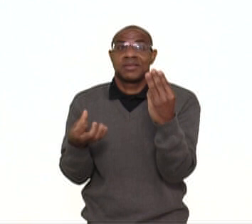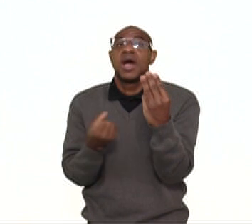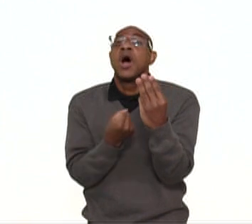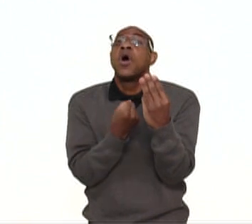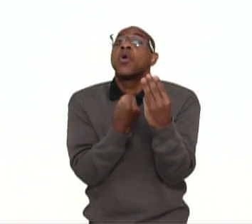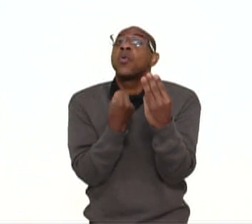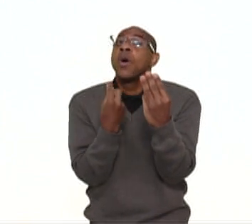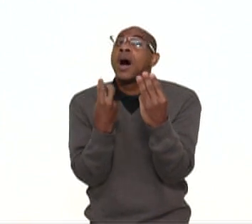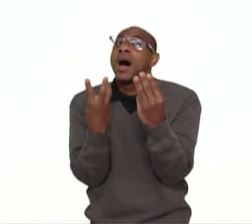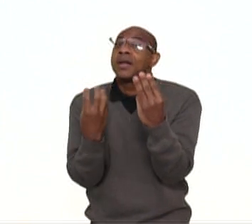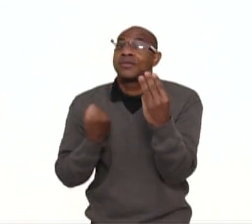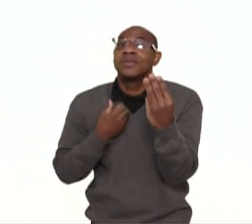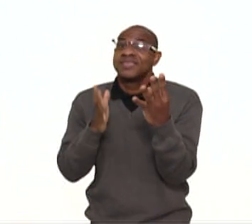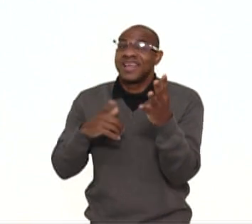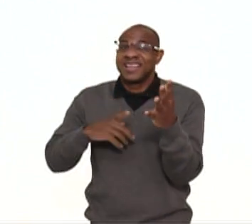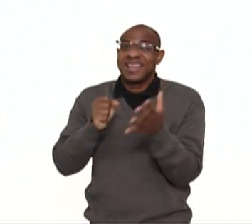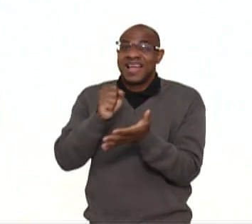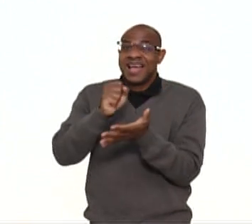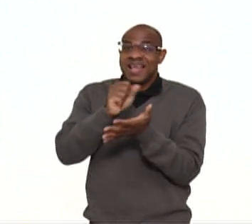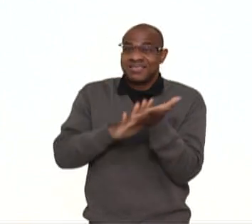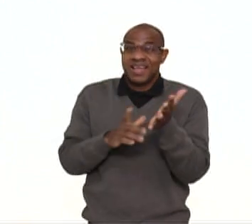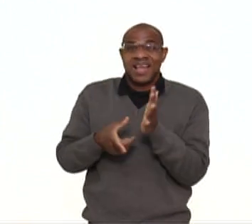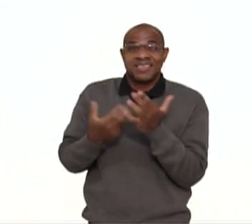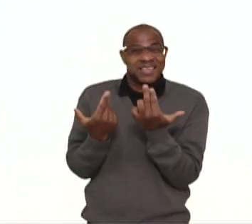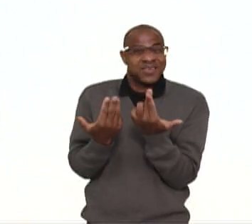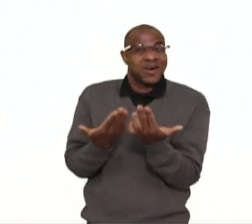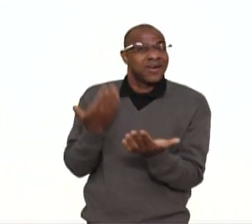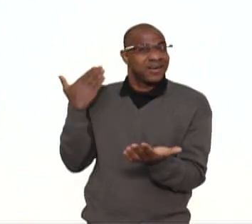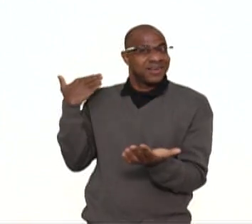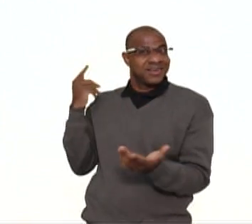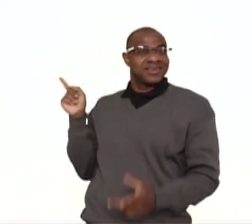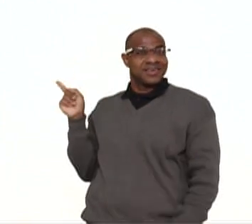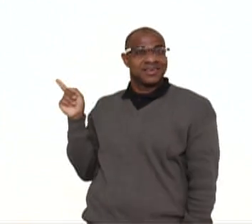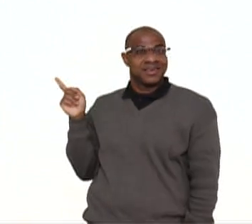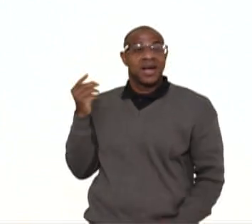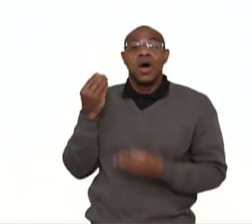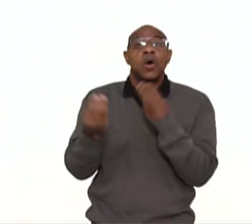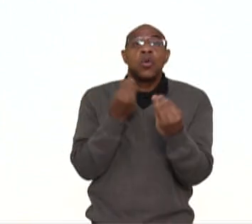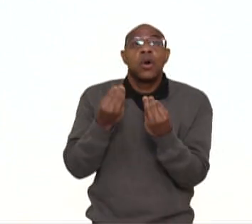Repare que esse exercício já apareceu antes. Vamos ver como é que a gente se sai